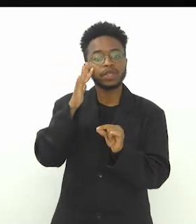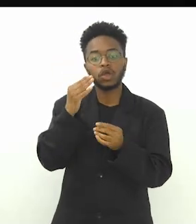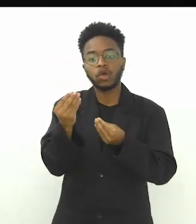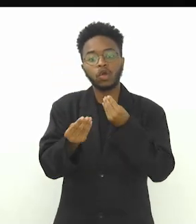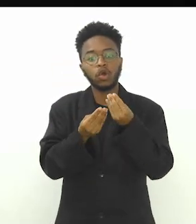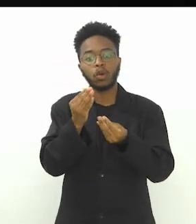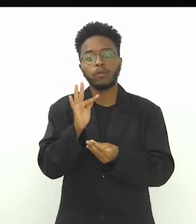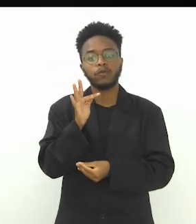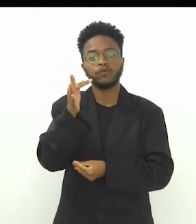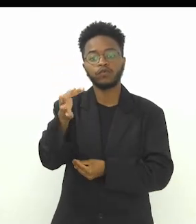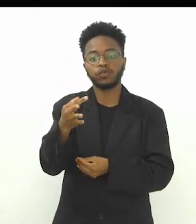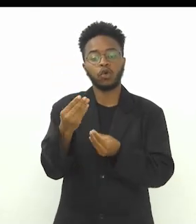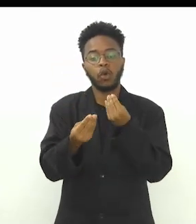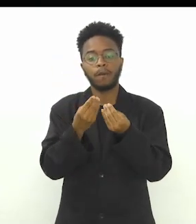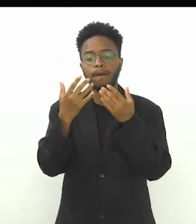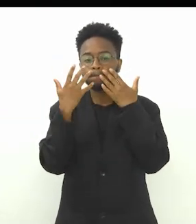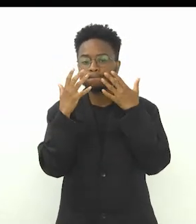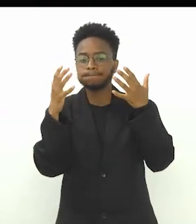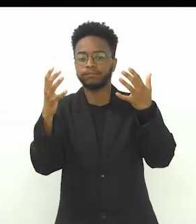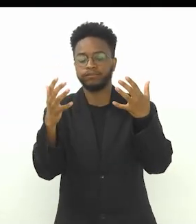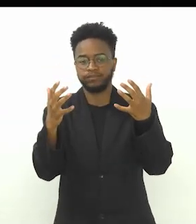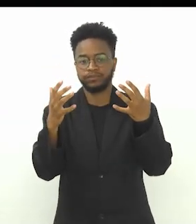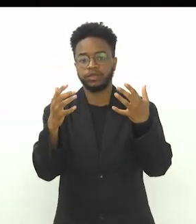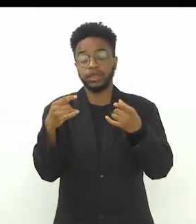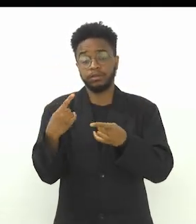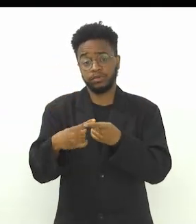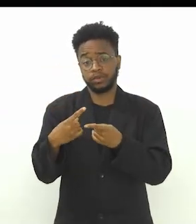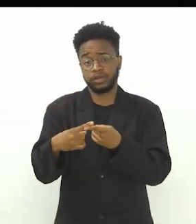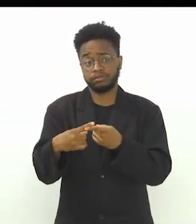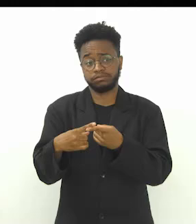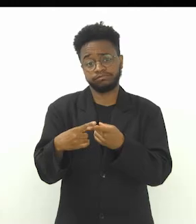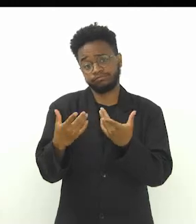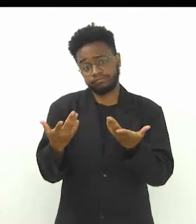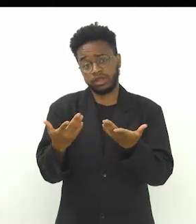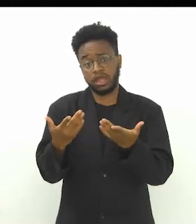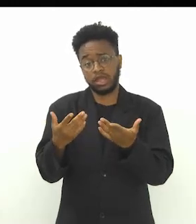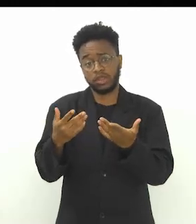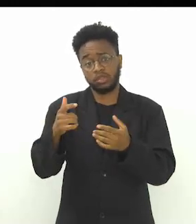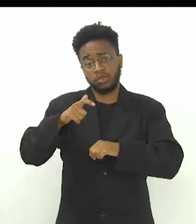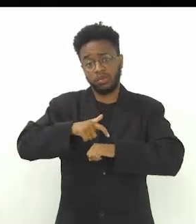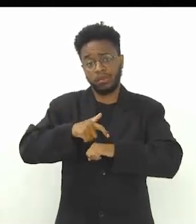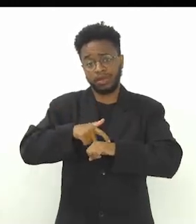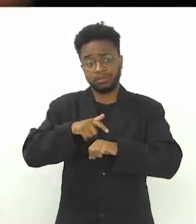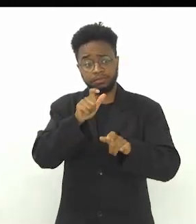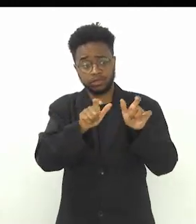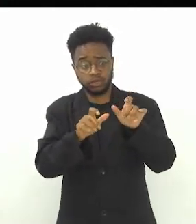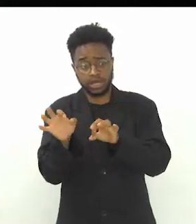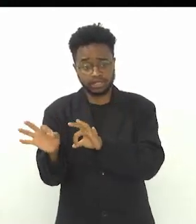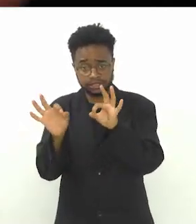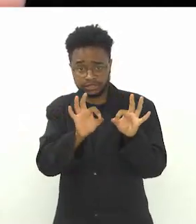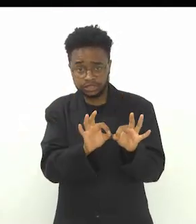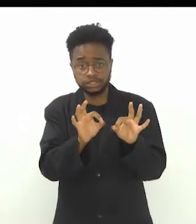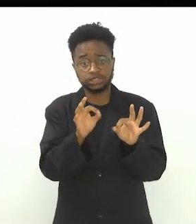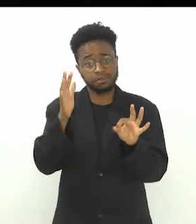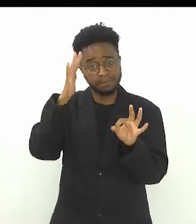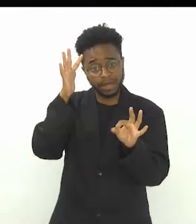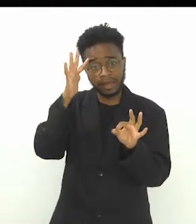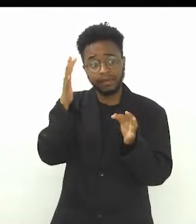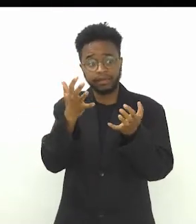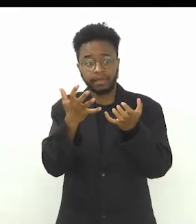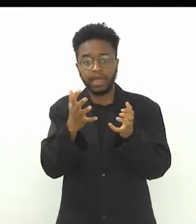Imaginando algo que crie esse impacto que, querendo ou não, as transmissões esperam, a mídia, o